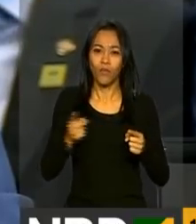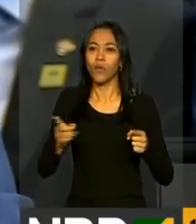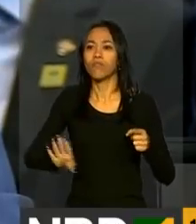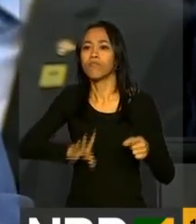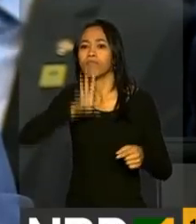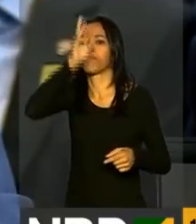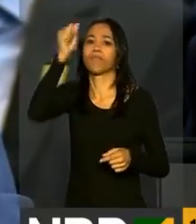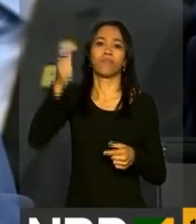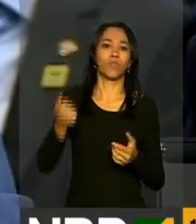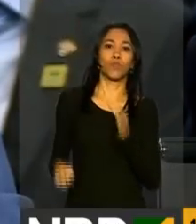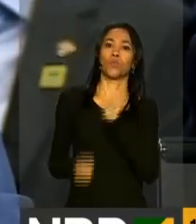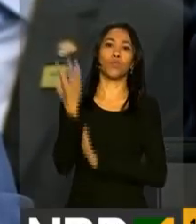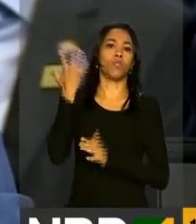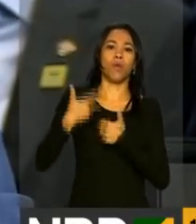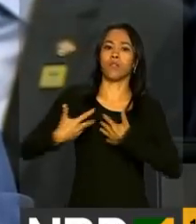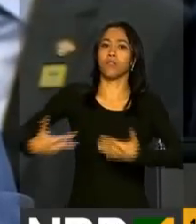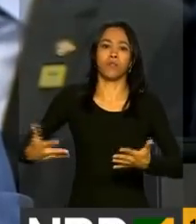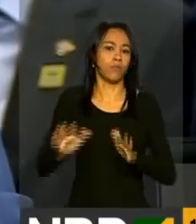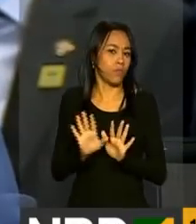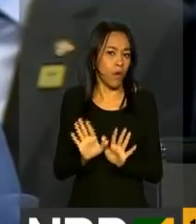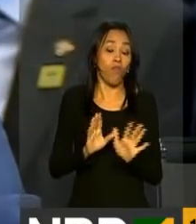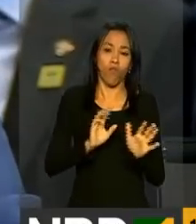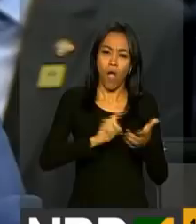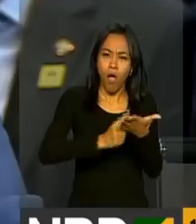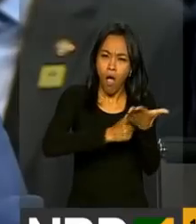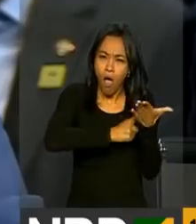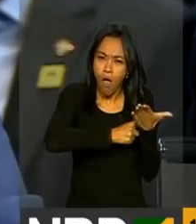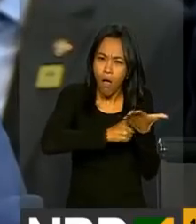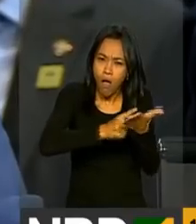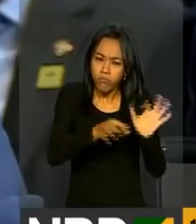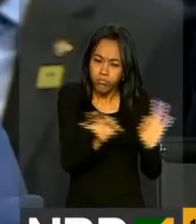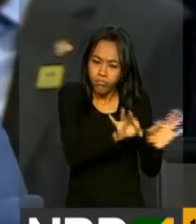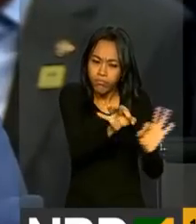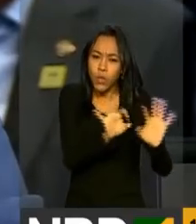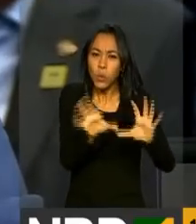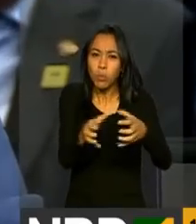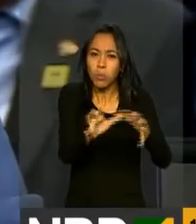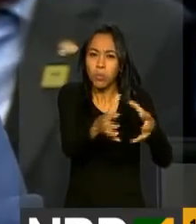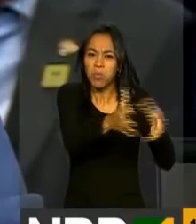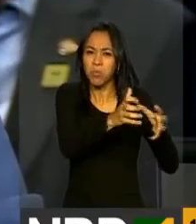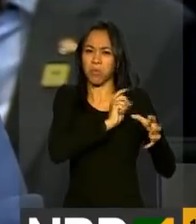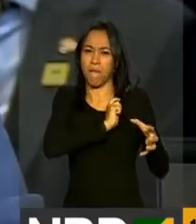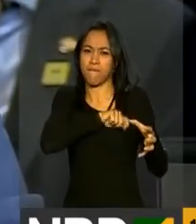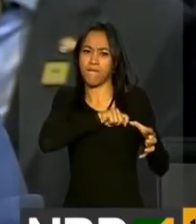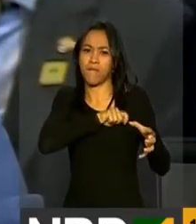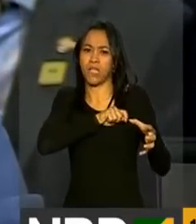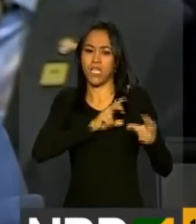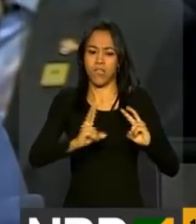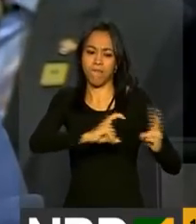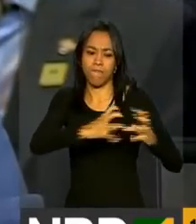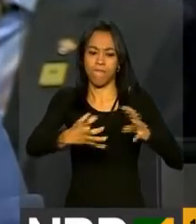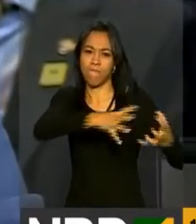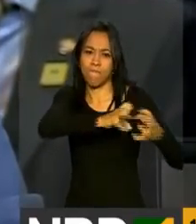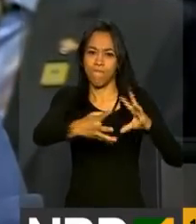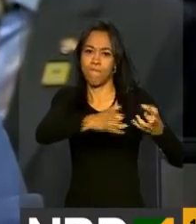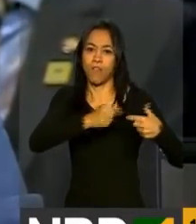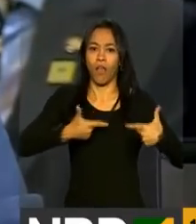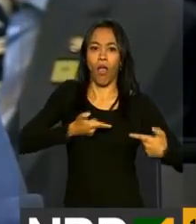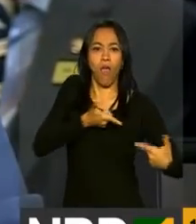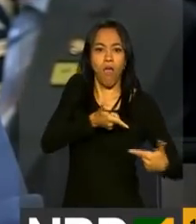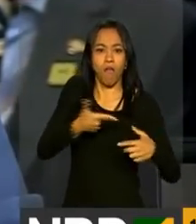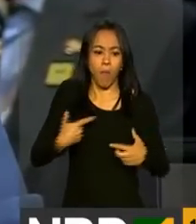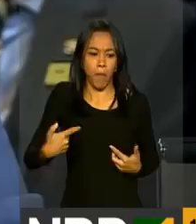chamado crime organizado formadoras quadrilhas e até das chamadas facções que litigam entre si que disputam